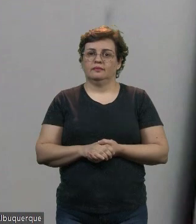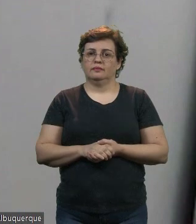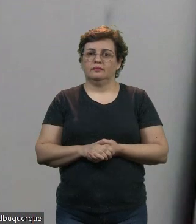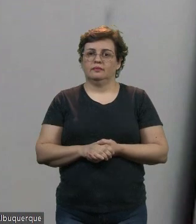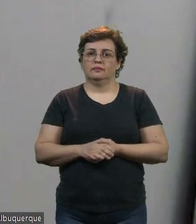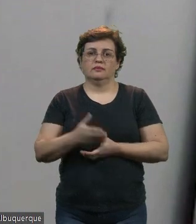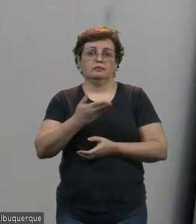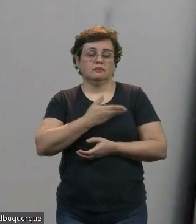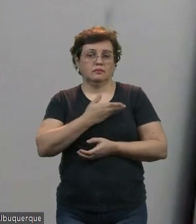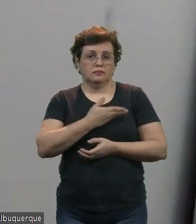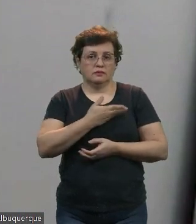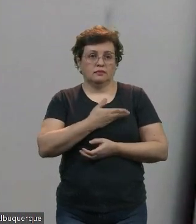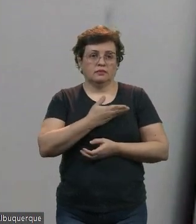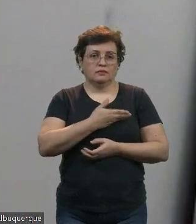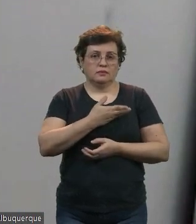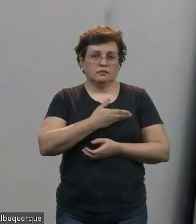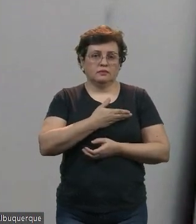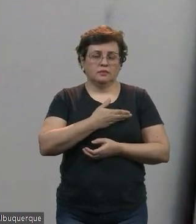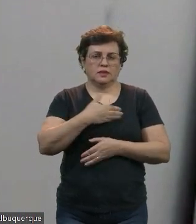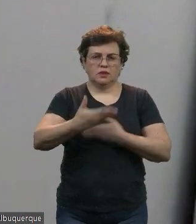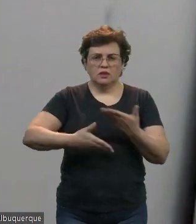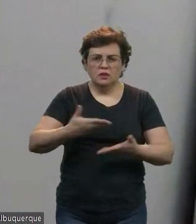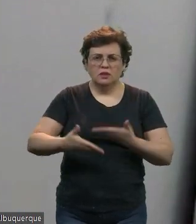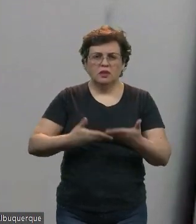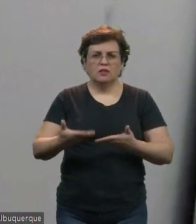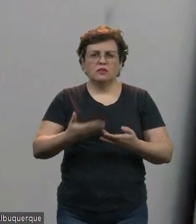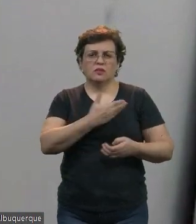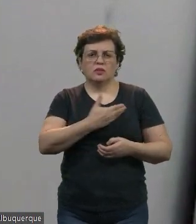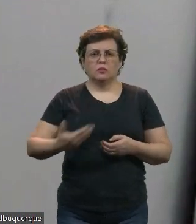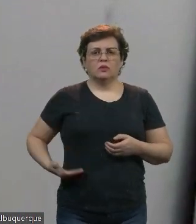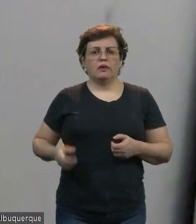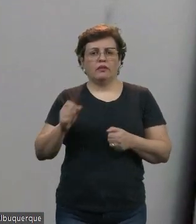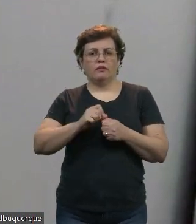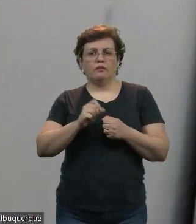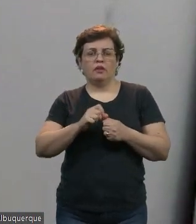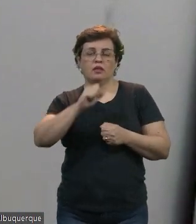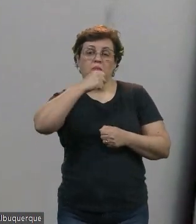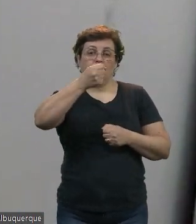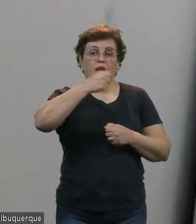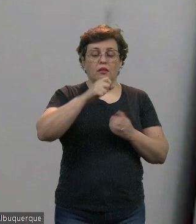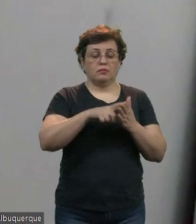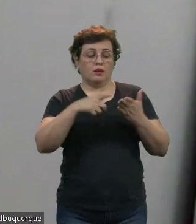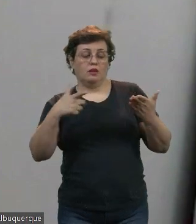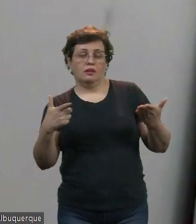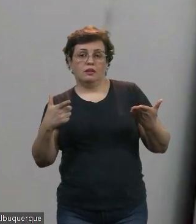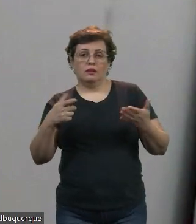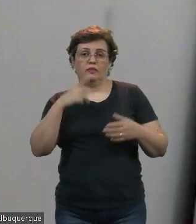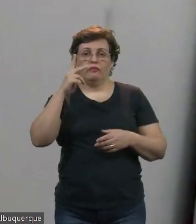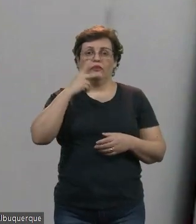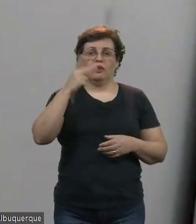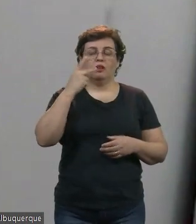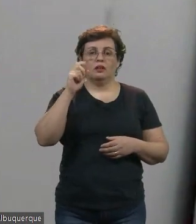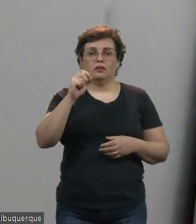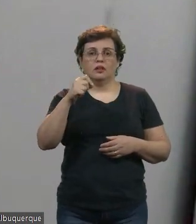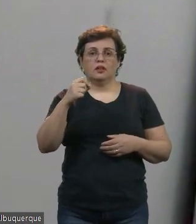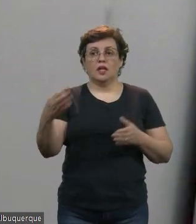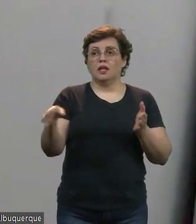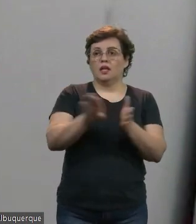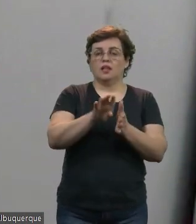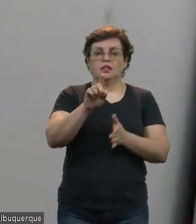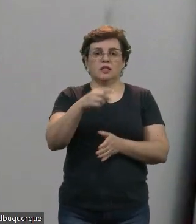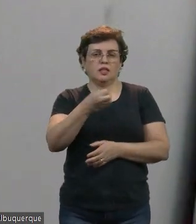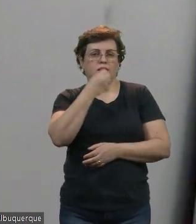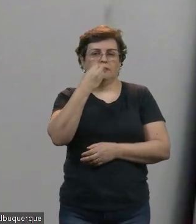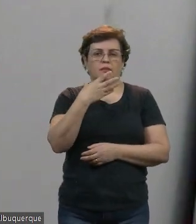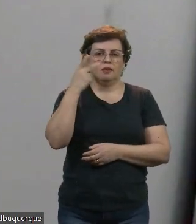colegas, companheiros aí, servidores públicos, fazem até matéria, né, dizendo que estava trazendo esse benefício